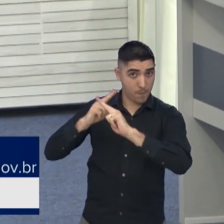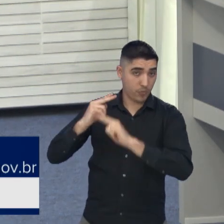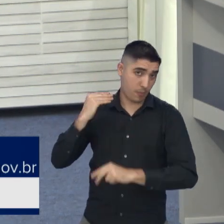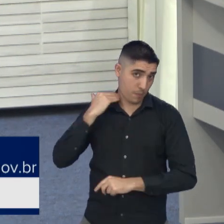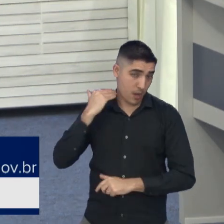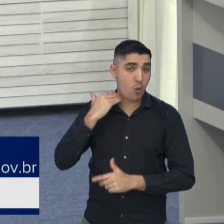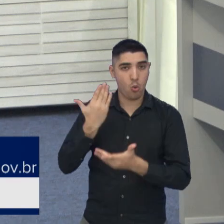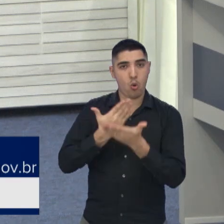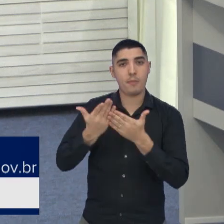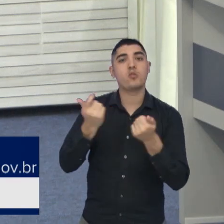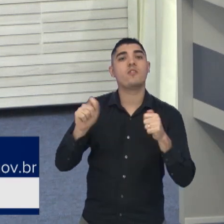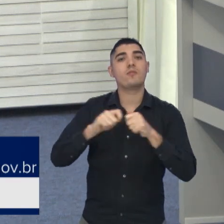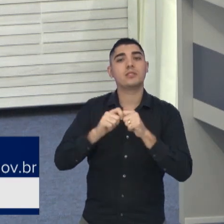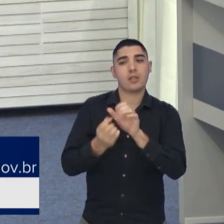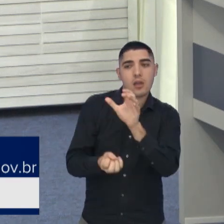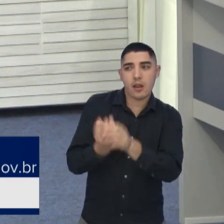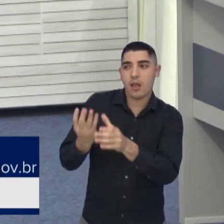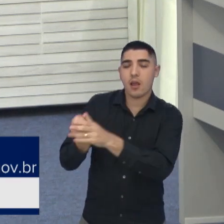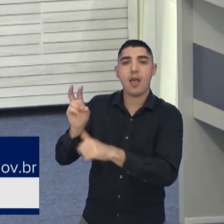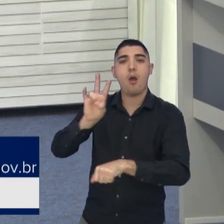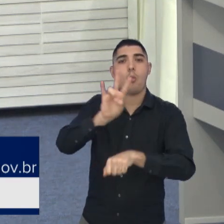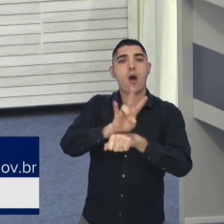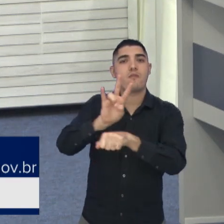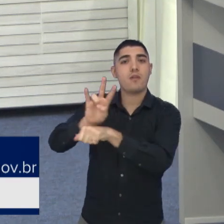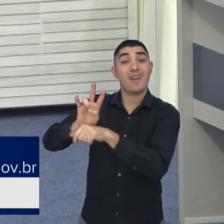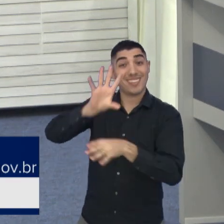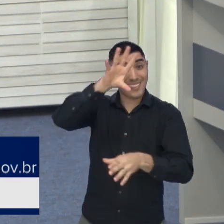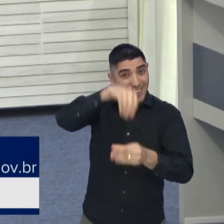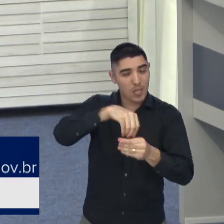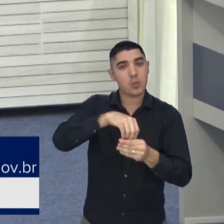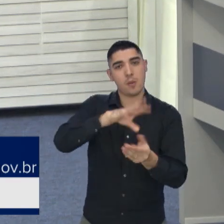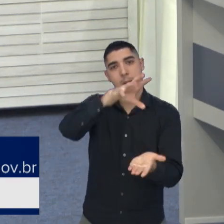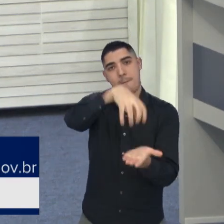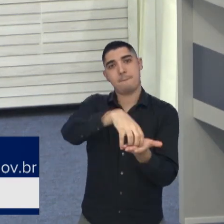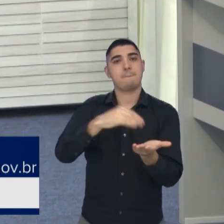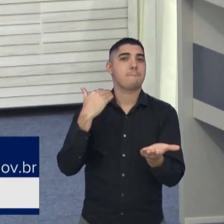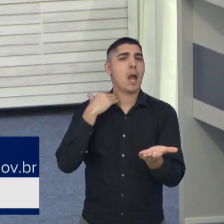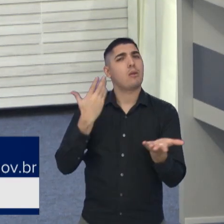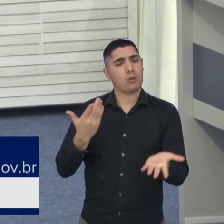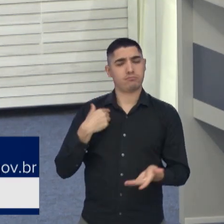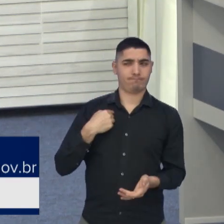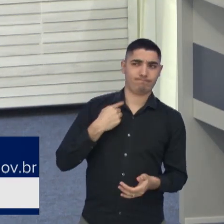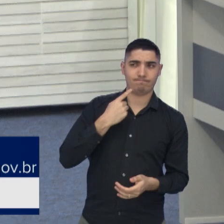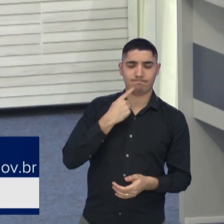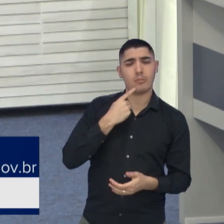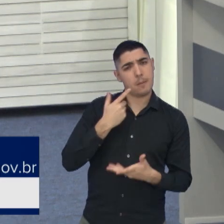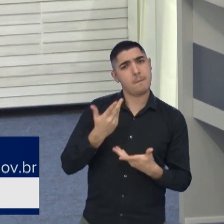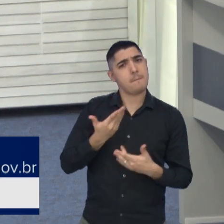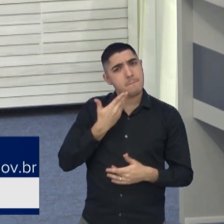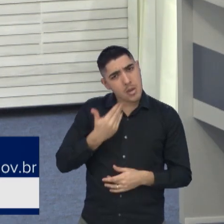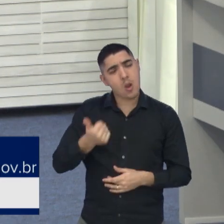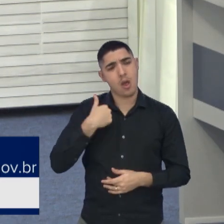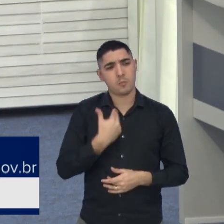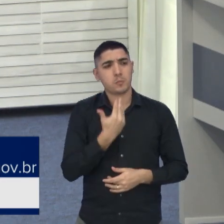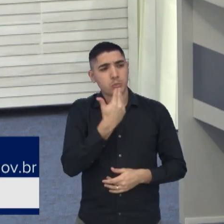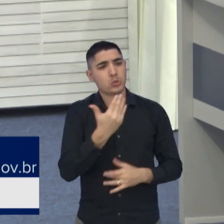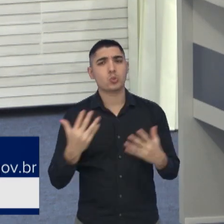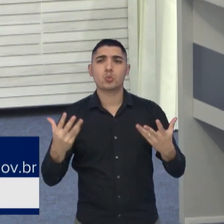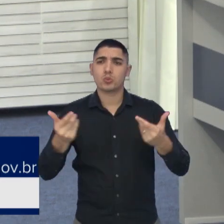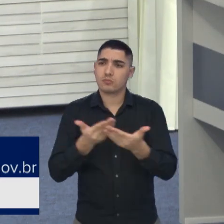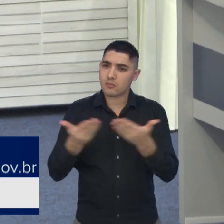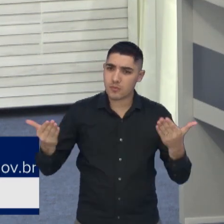nos bancos e é importante que a gente mude a legislação. Então, é por isso que eu peço que todos os